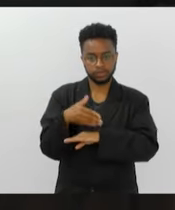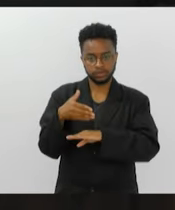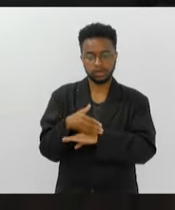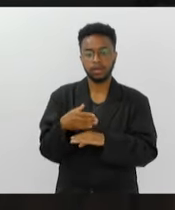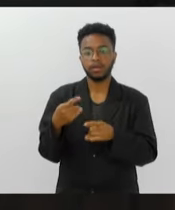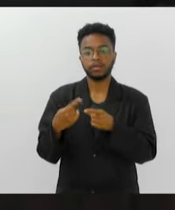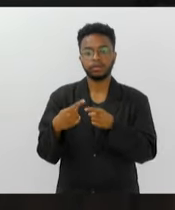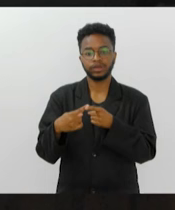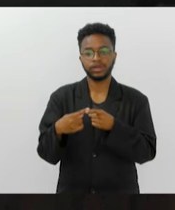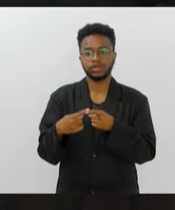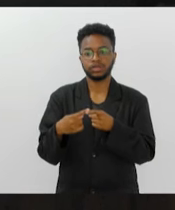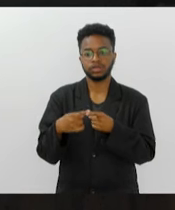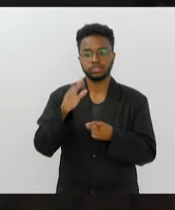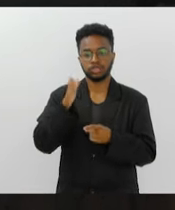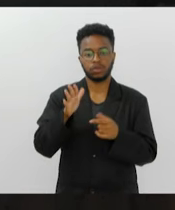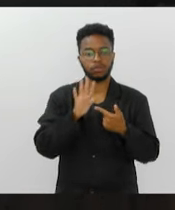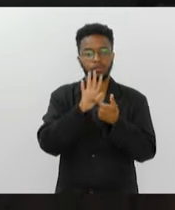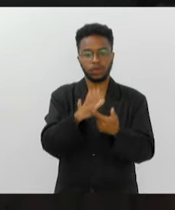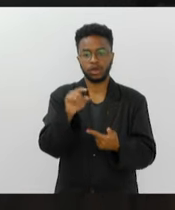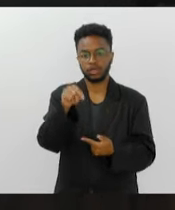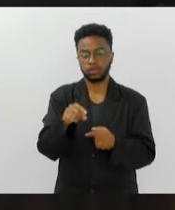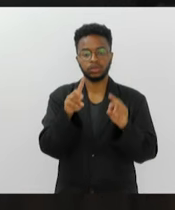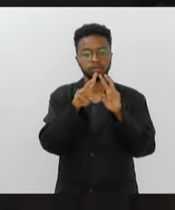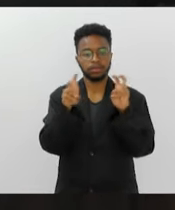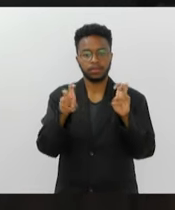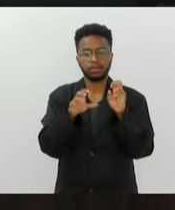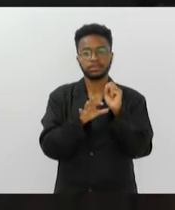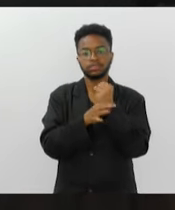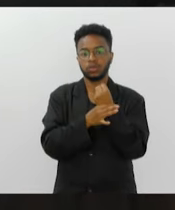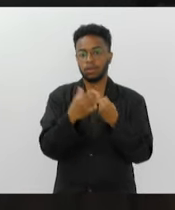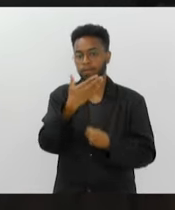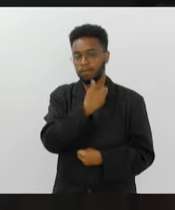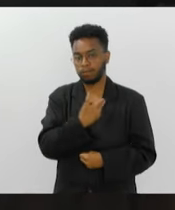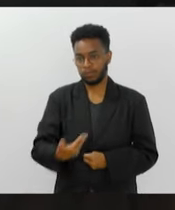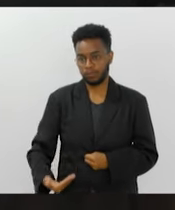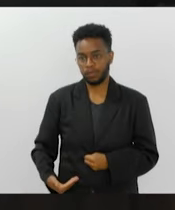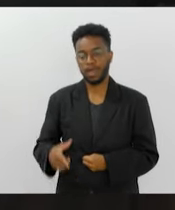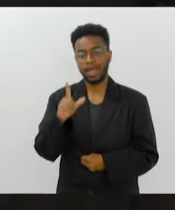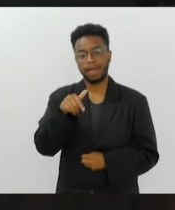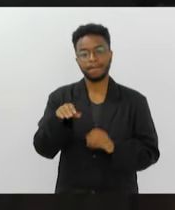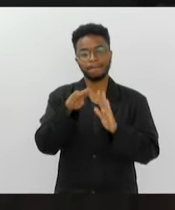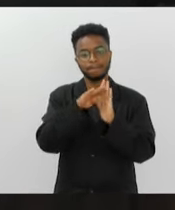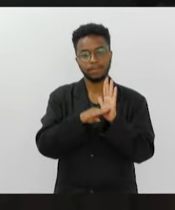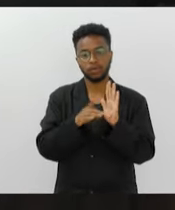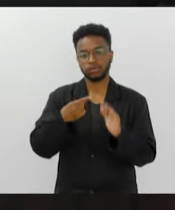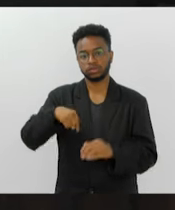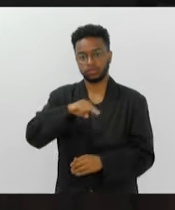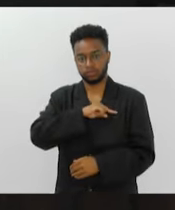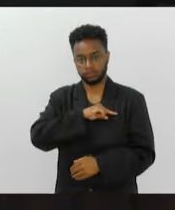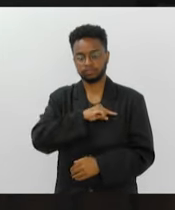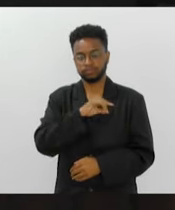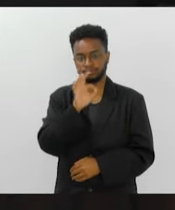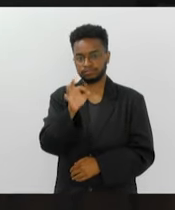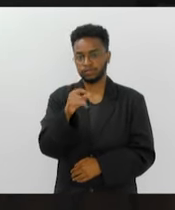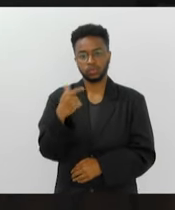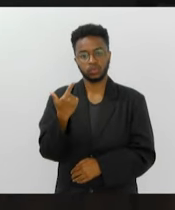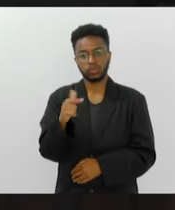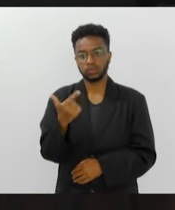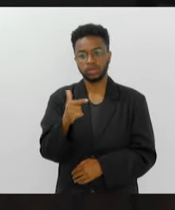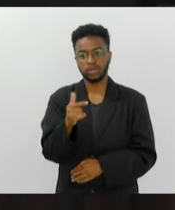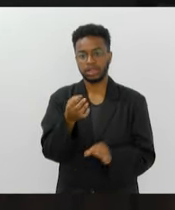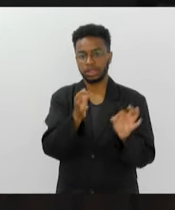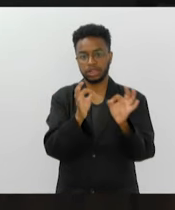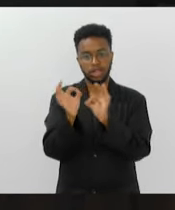isso foi bem colocado aqui pra gente o assunto da Segurança Pública é uma pauta de todos nós não tem nenhum